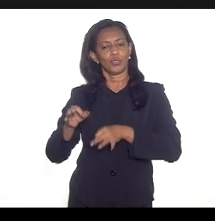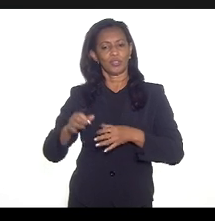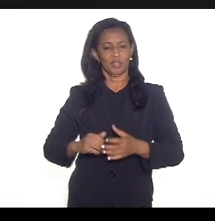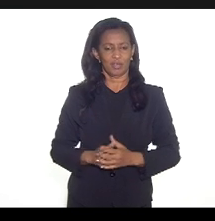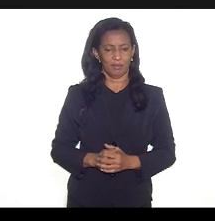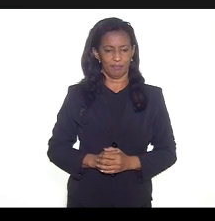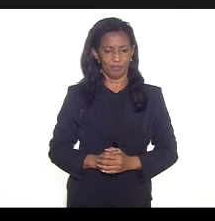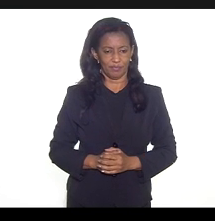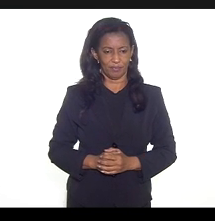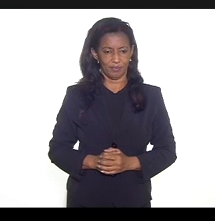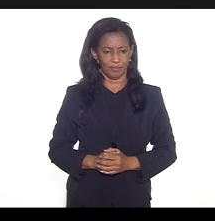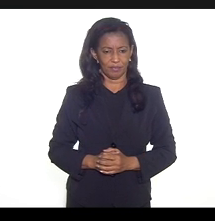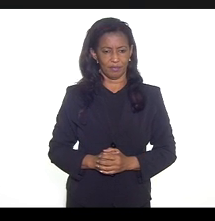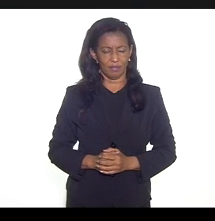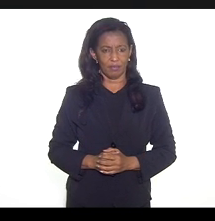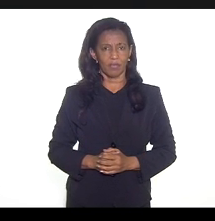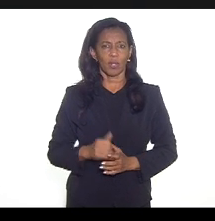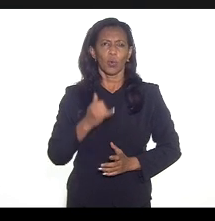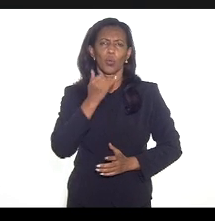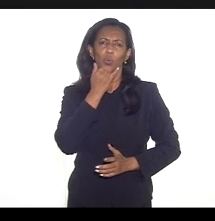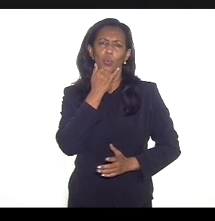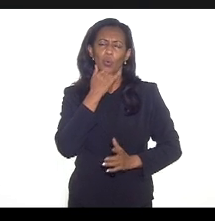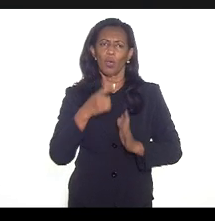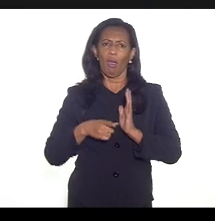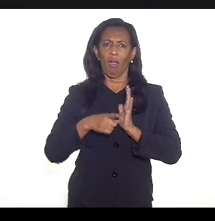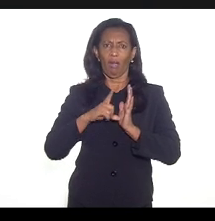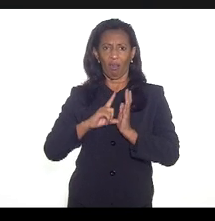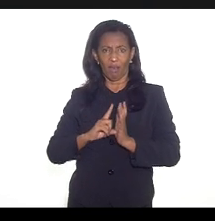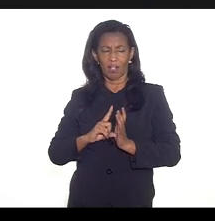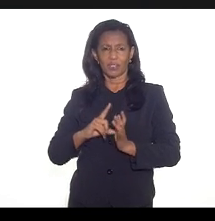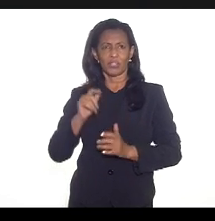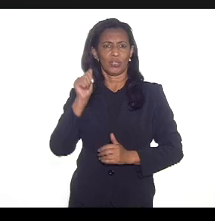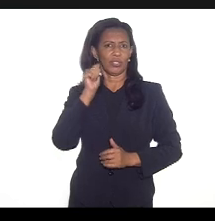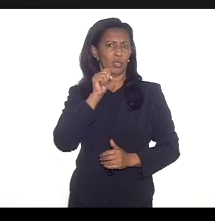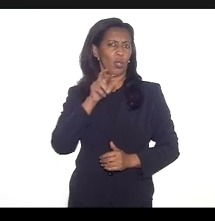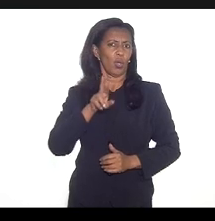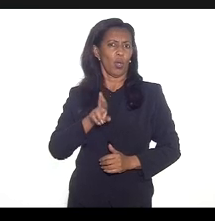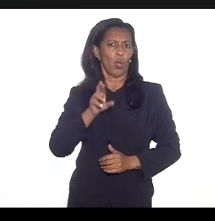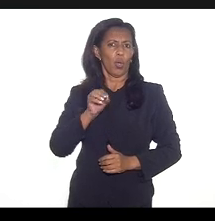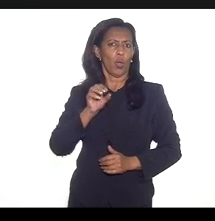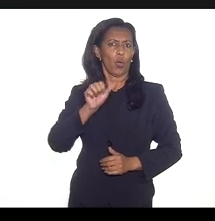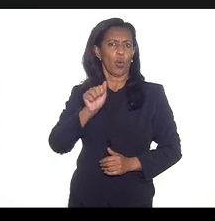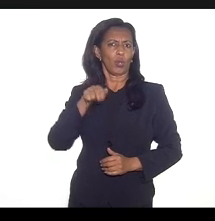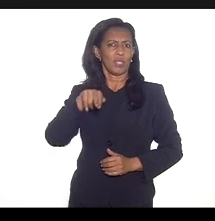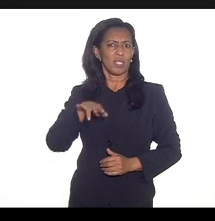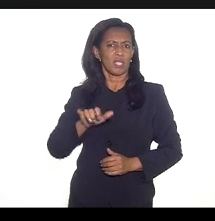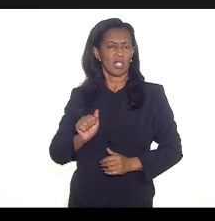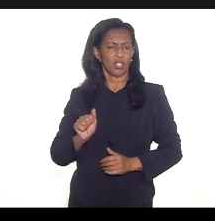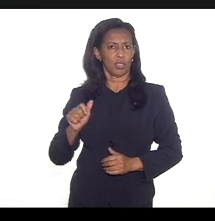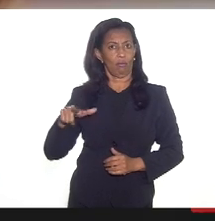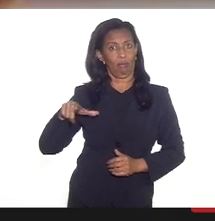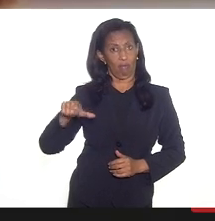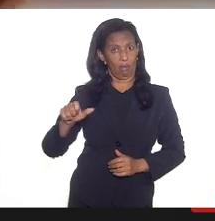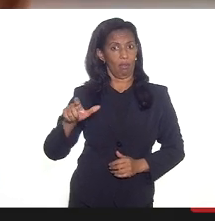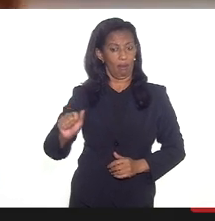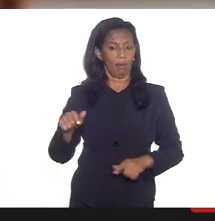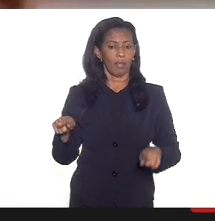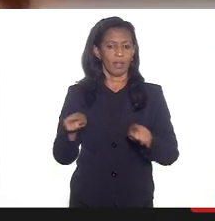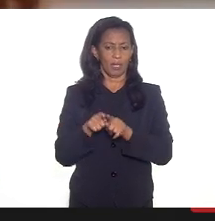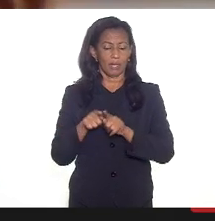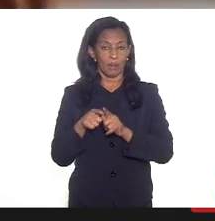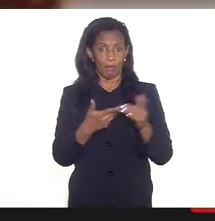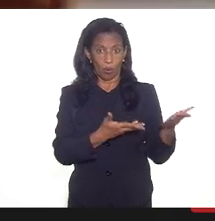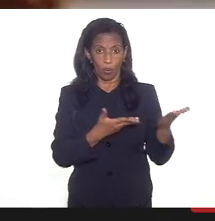Deputada, Carla. Antes de passar a palavra para a Carla, a Rosângela Castro, da Articulação Brasileira de Lésbicas, que também é uma das